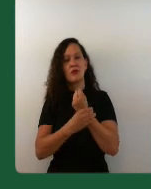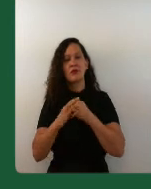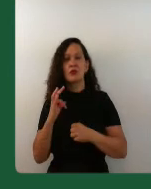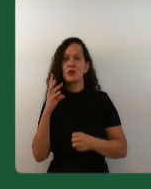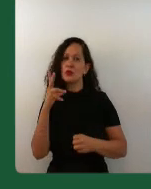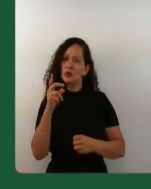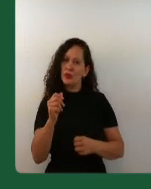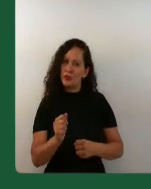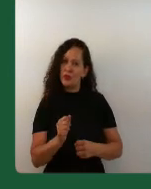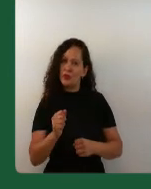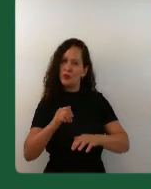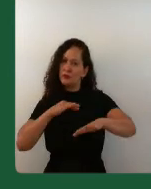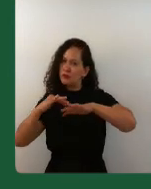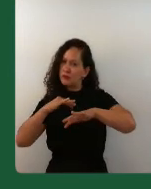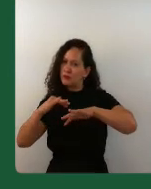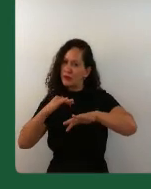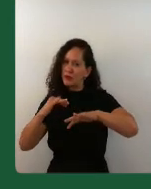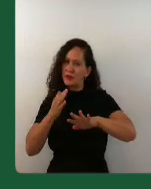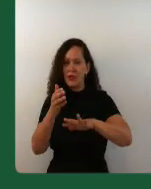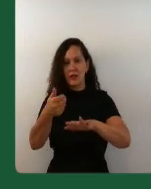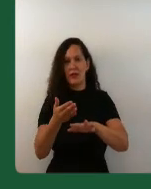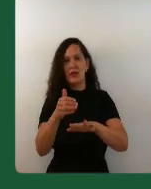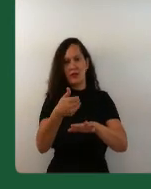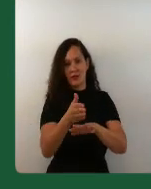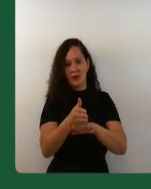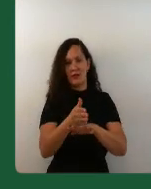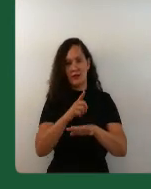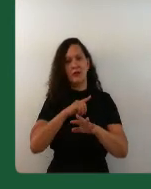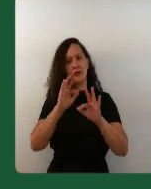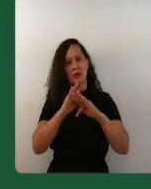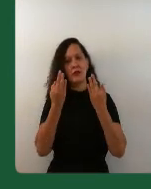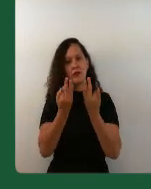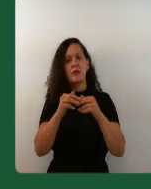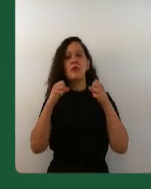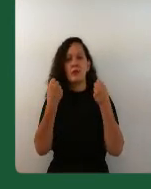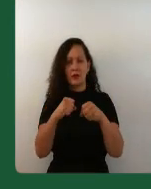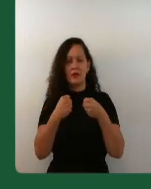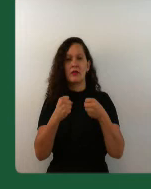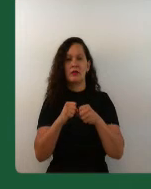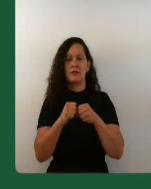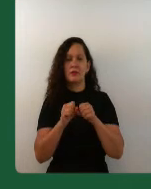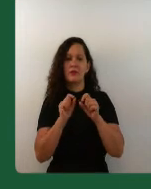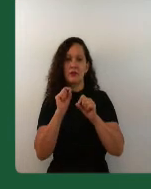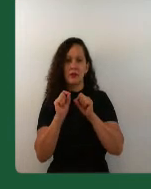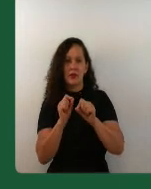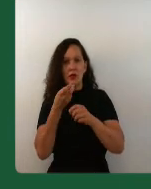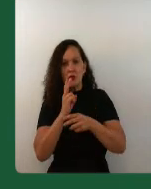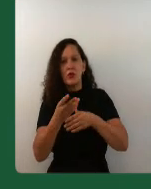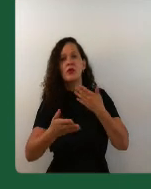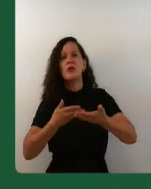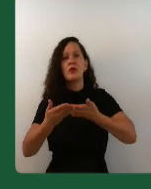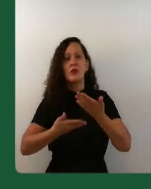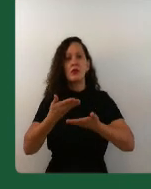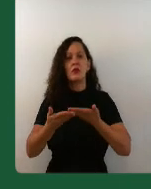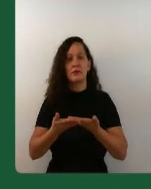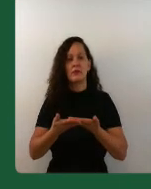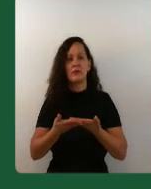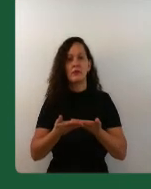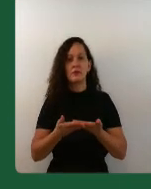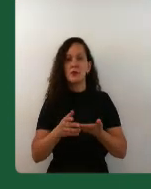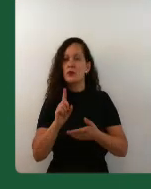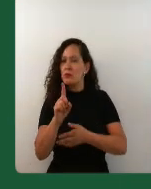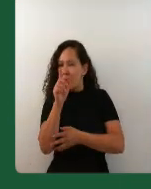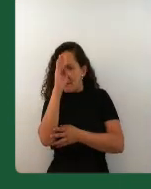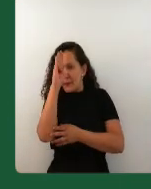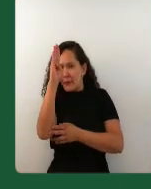esse movimento, esse acesso, né, que as famílias precisam para continuar o tratamento. Um dos